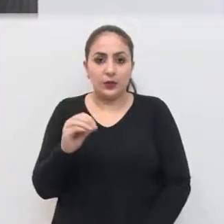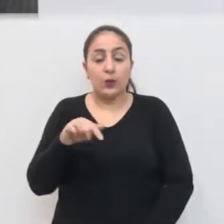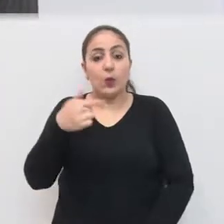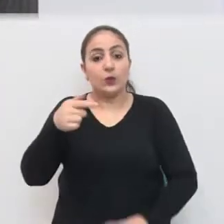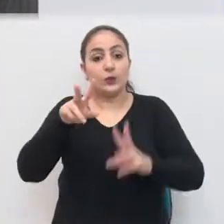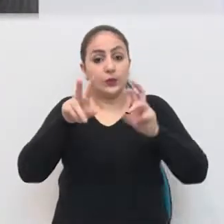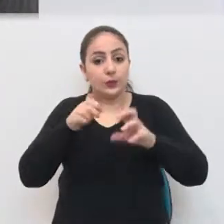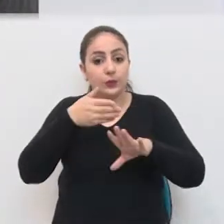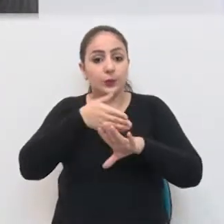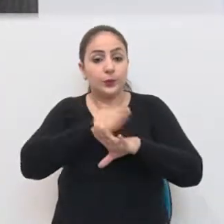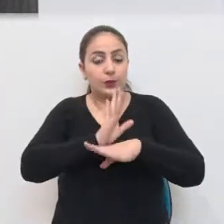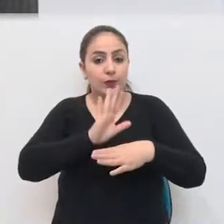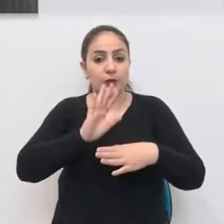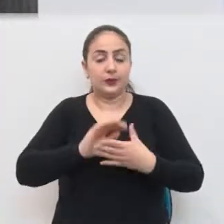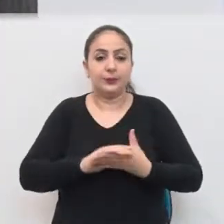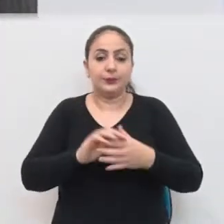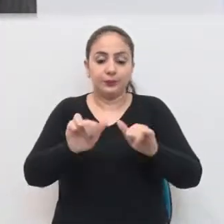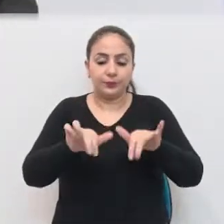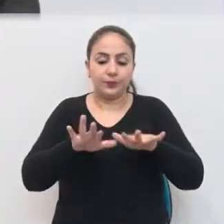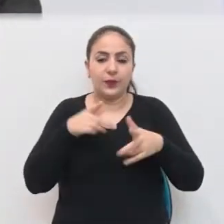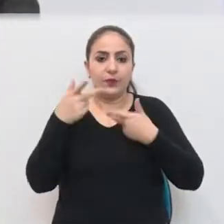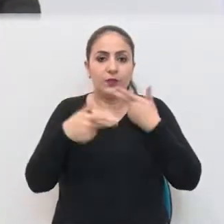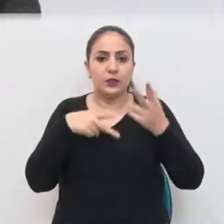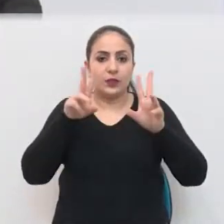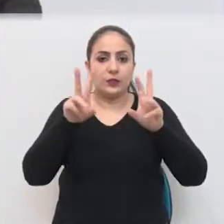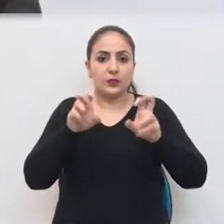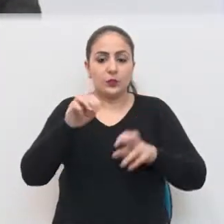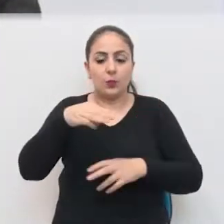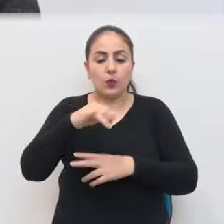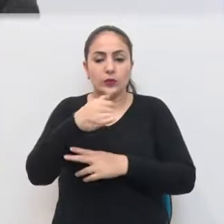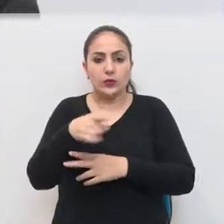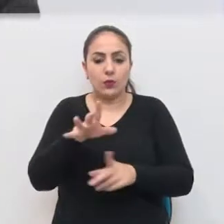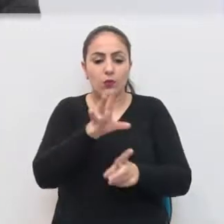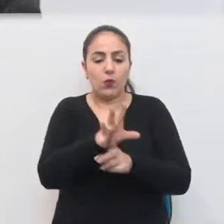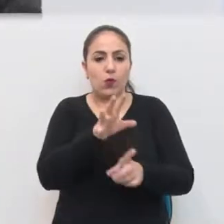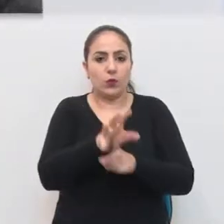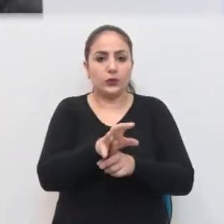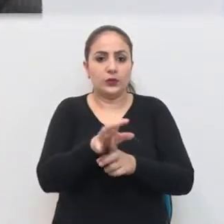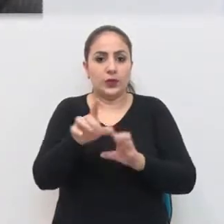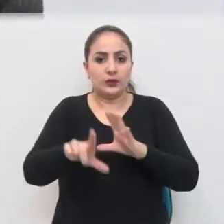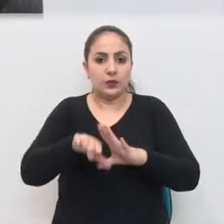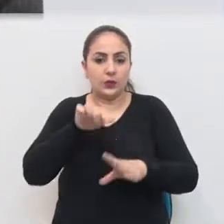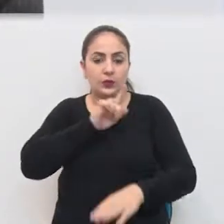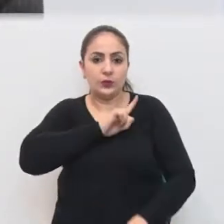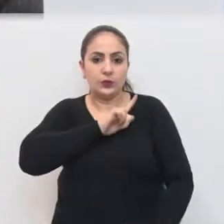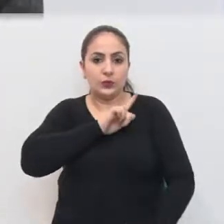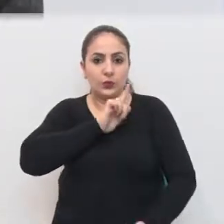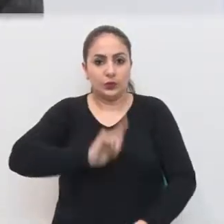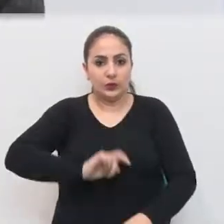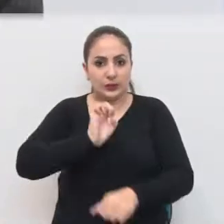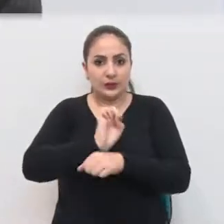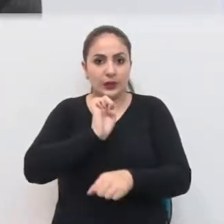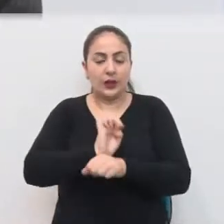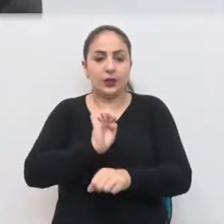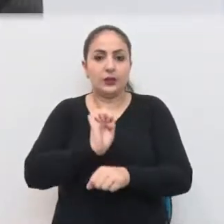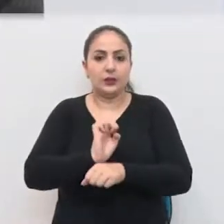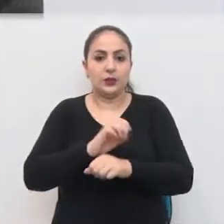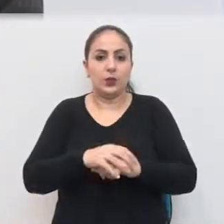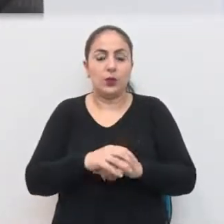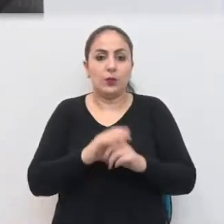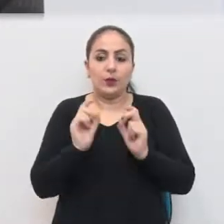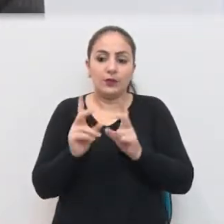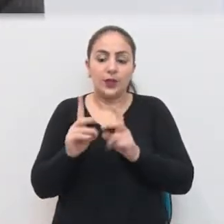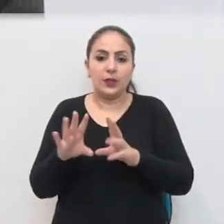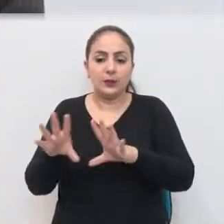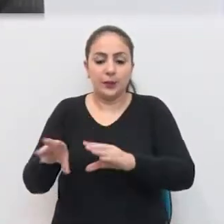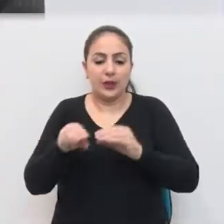a outra matéria aprovada em plenário. Trata-se da moção de repúdio às decisões do Estado sobre o comércio e o